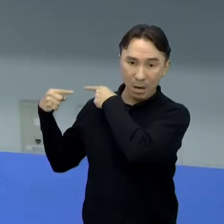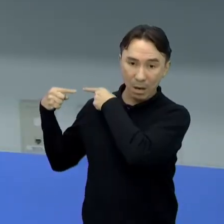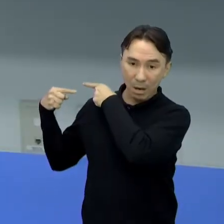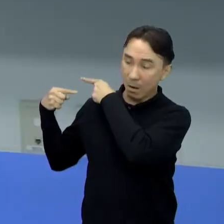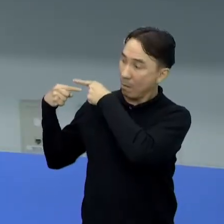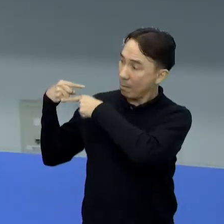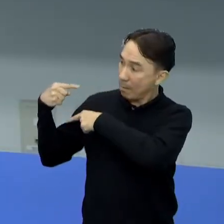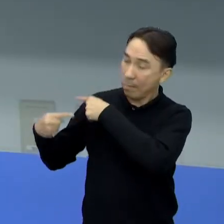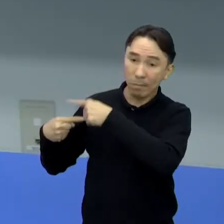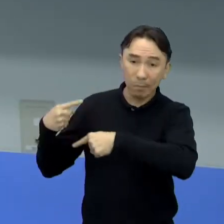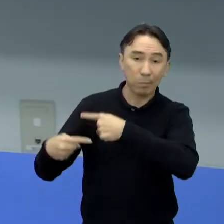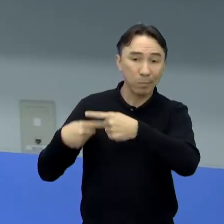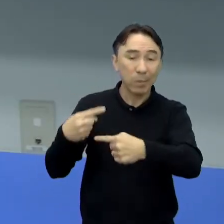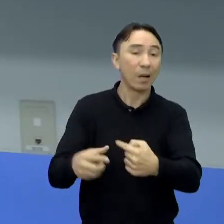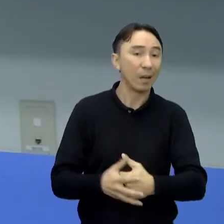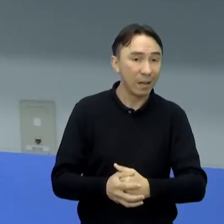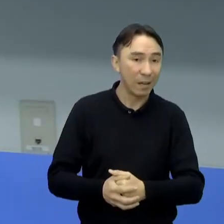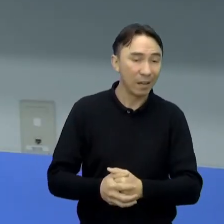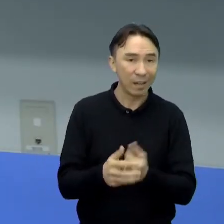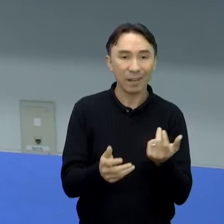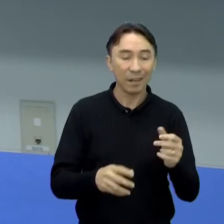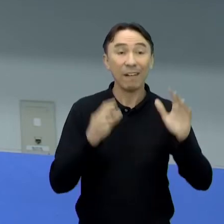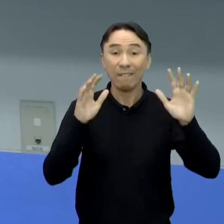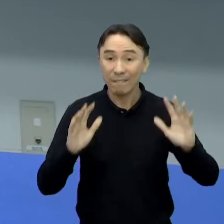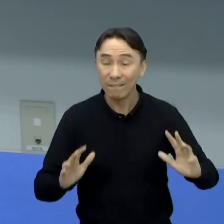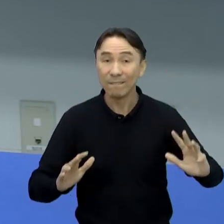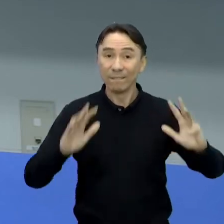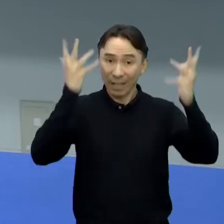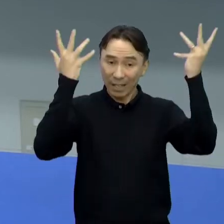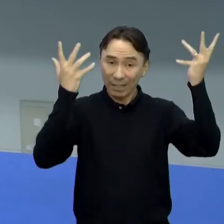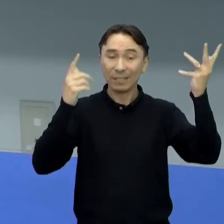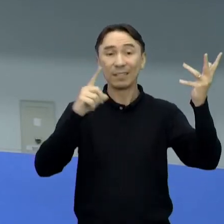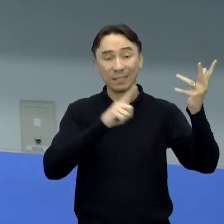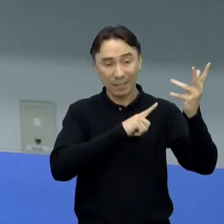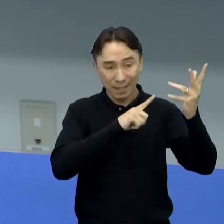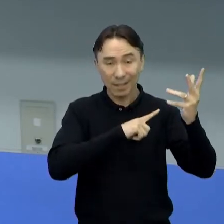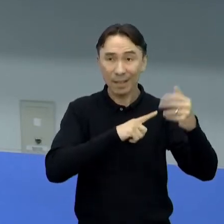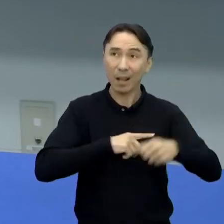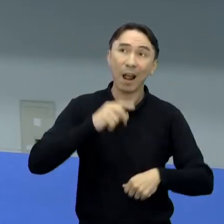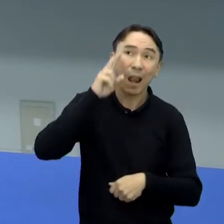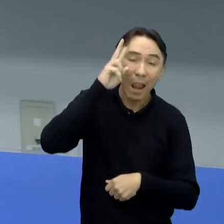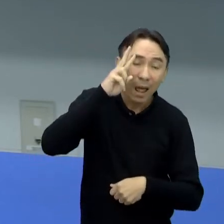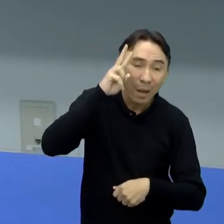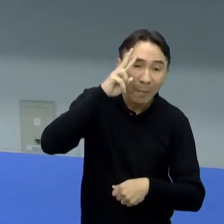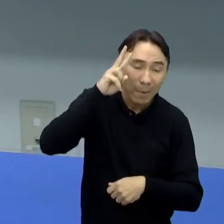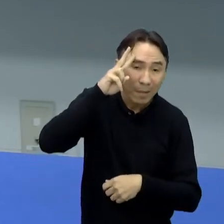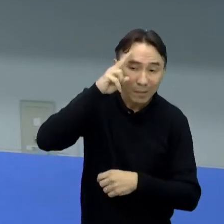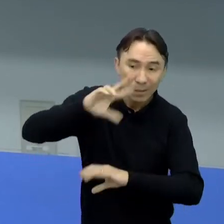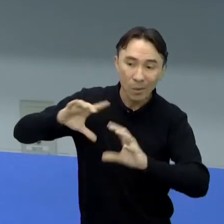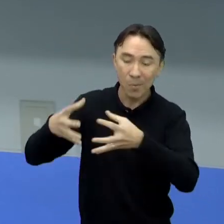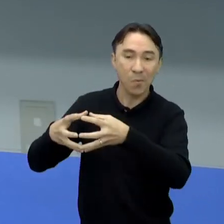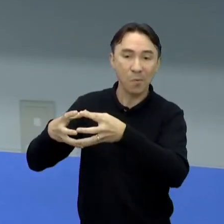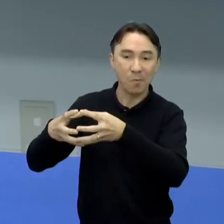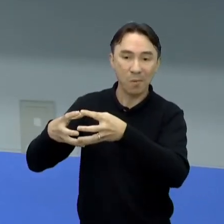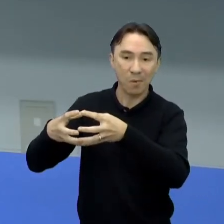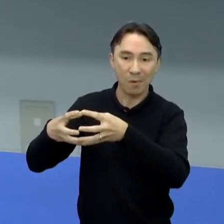uma memória coletiva e ela acaba de forma muito frequente,